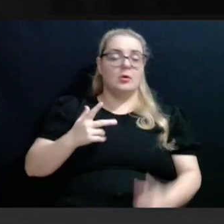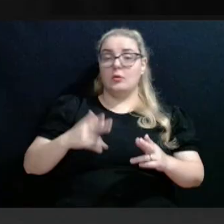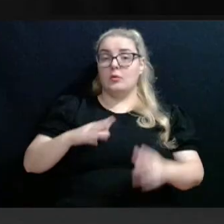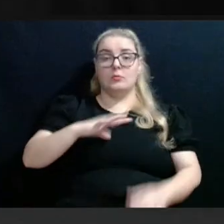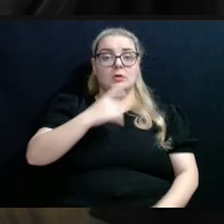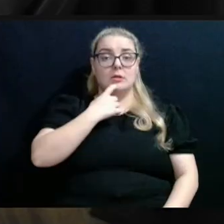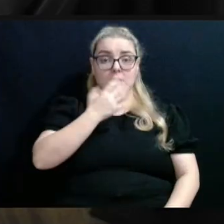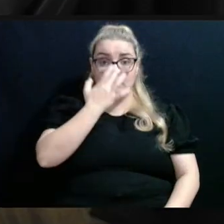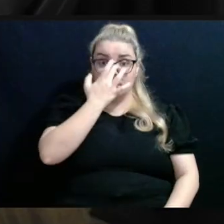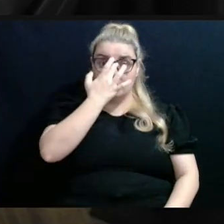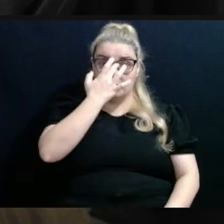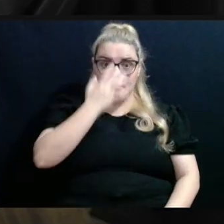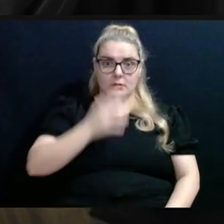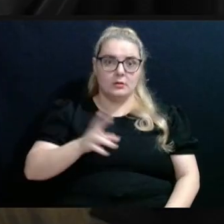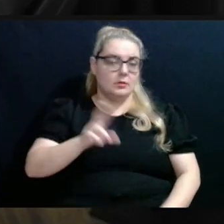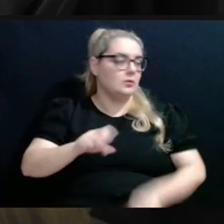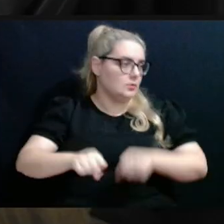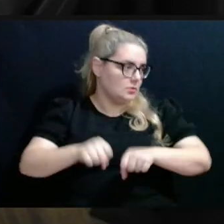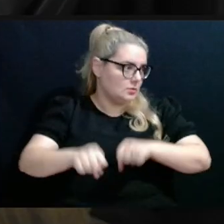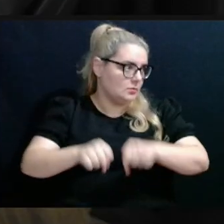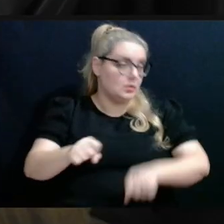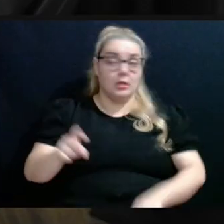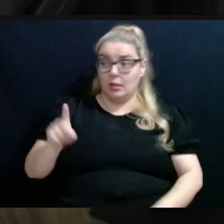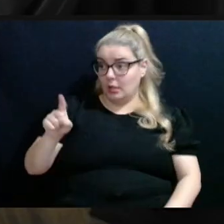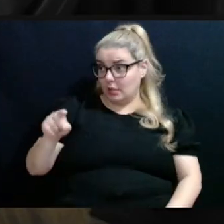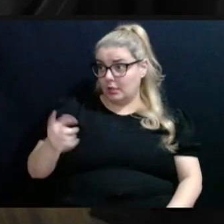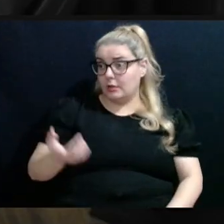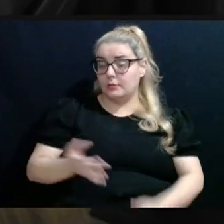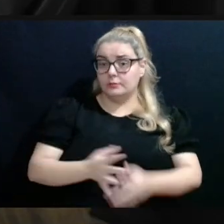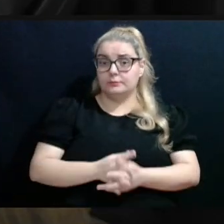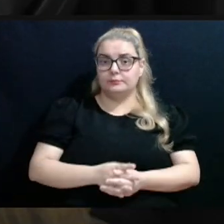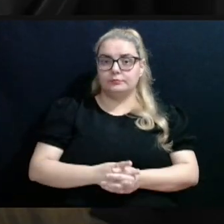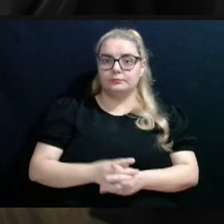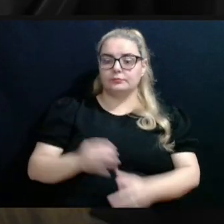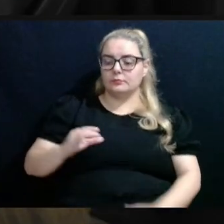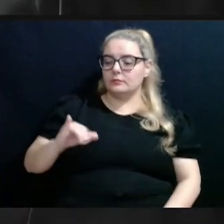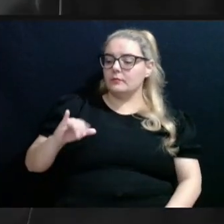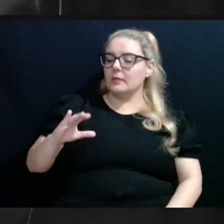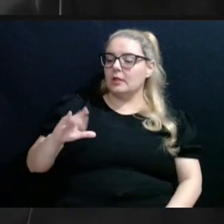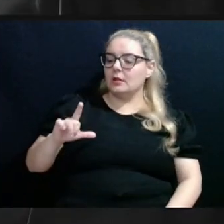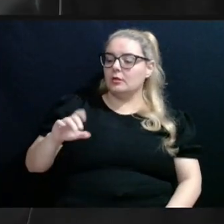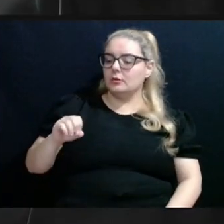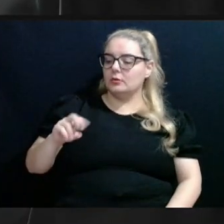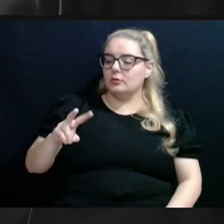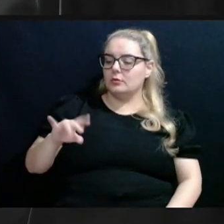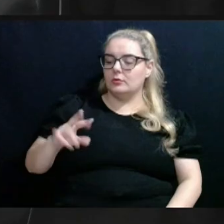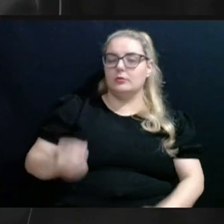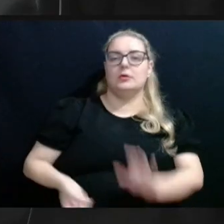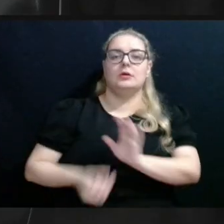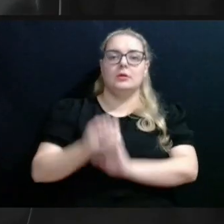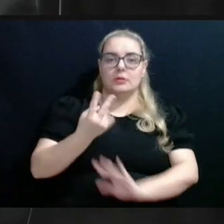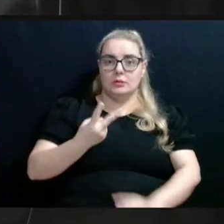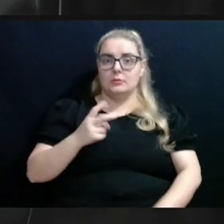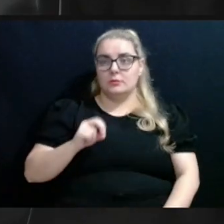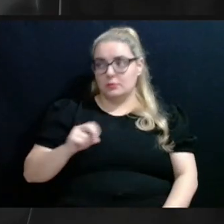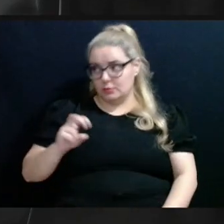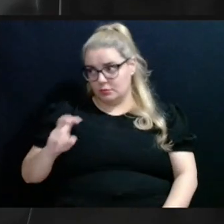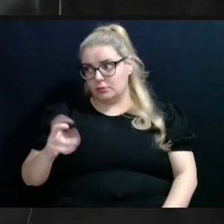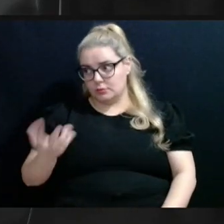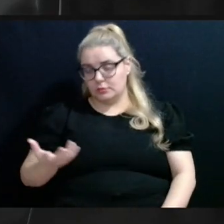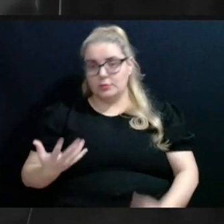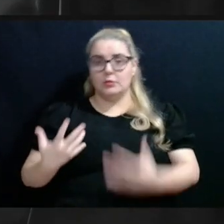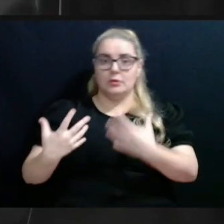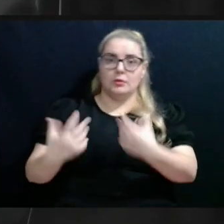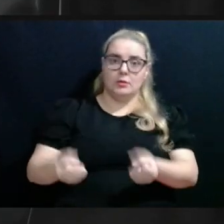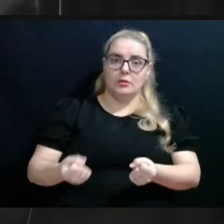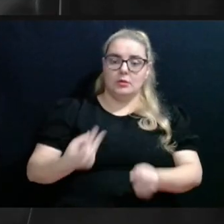usando a bicicleta. As ciclovias é um projeto que criamos em 2005 e foi sancionado em